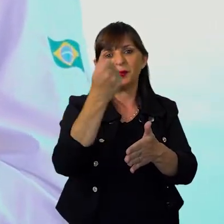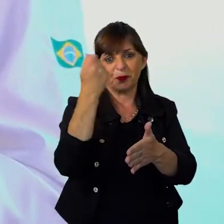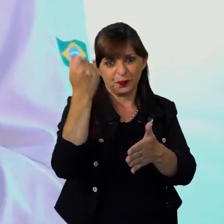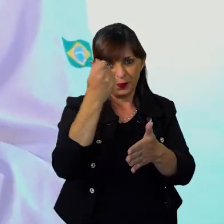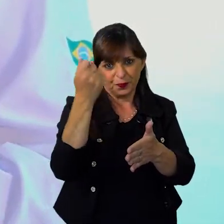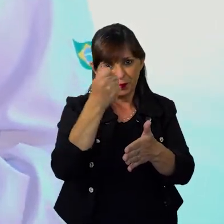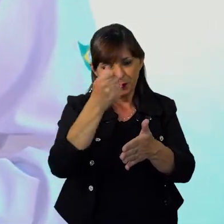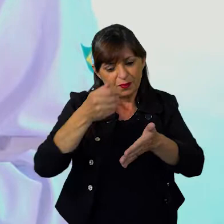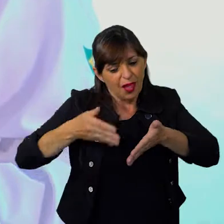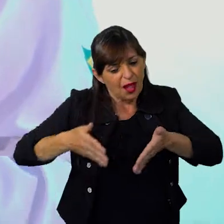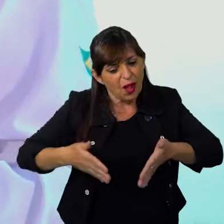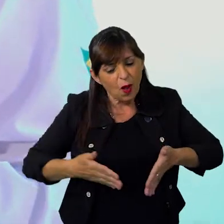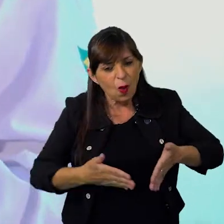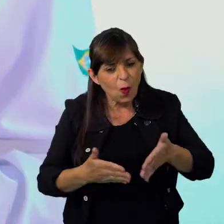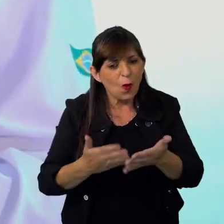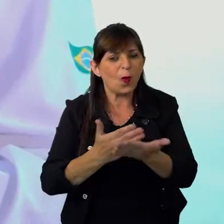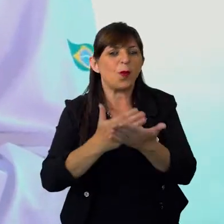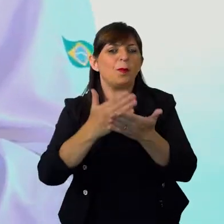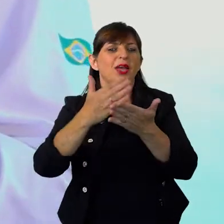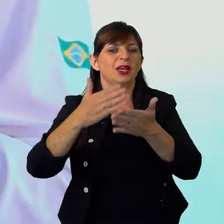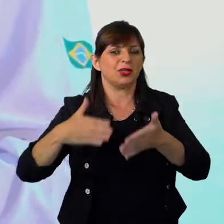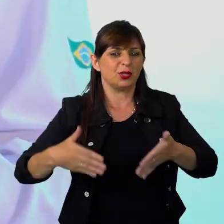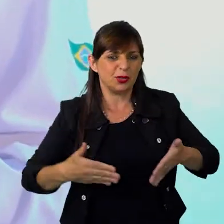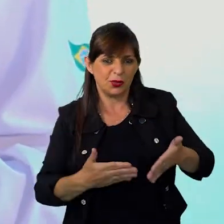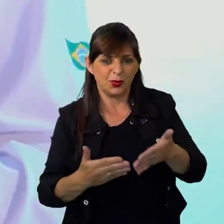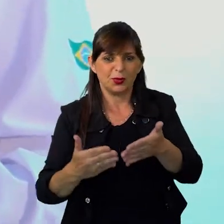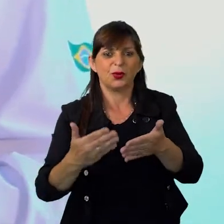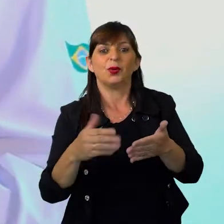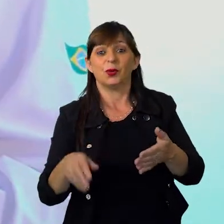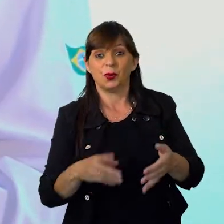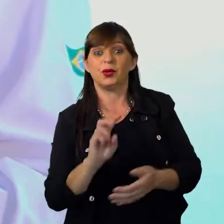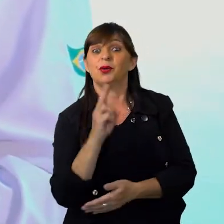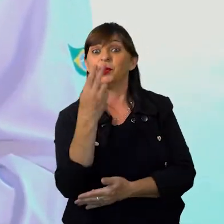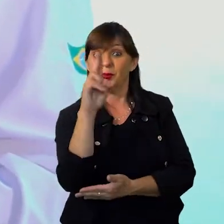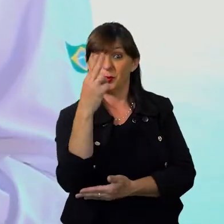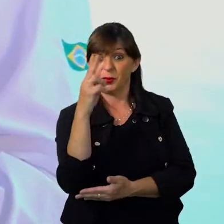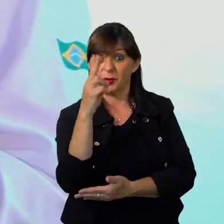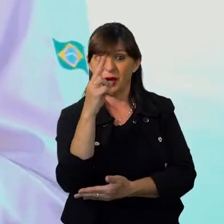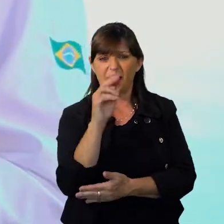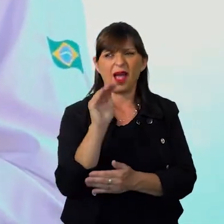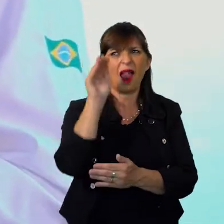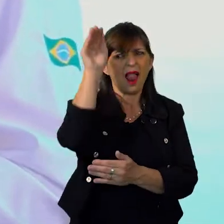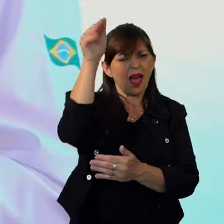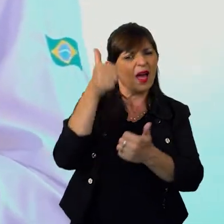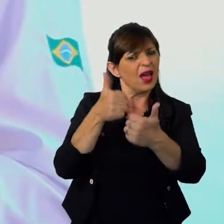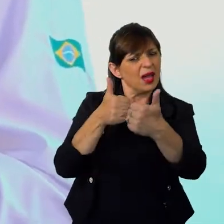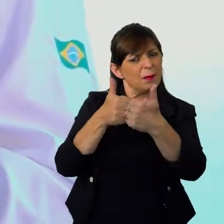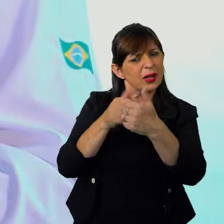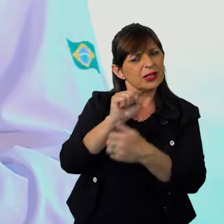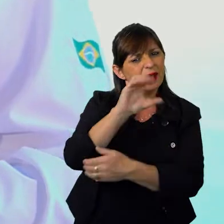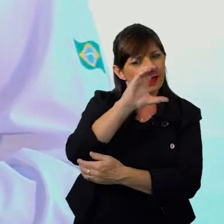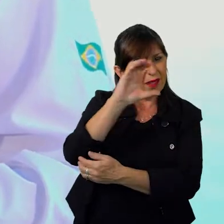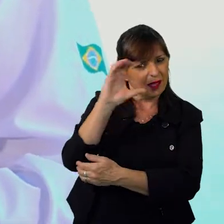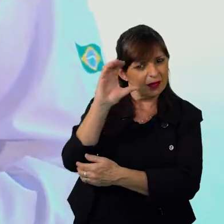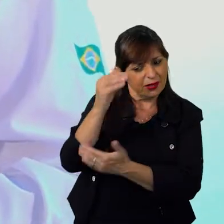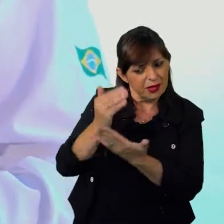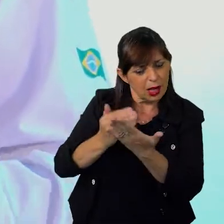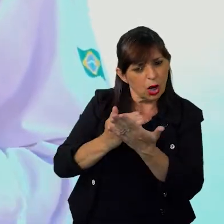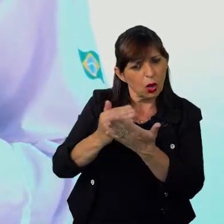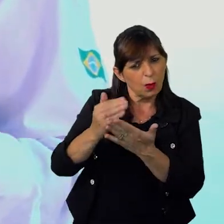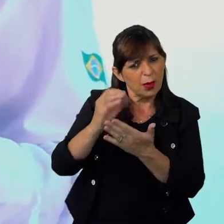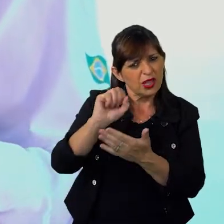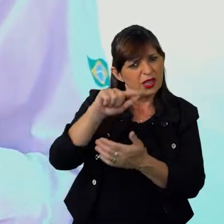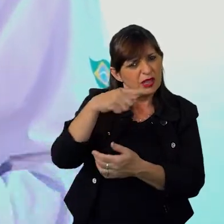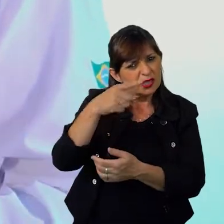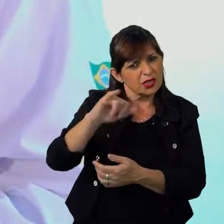nascente do rio Uruguai uma parte dele é nasci lá na serra Catarinense em Bom Jardim da Serra São